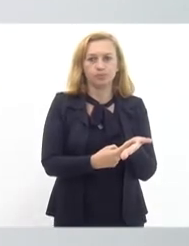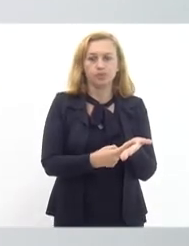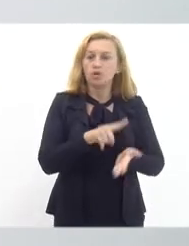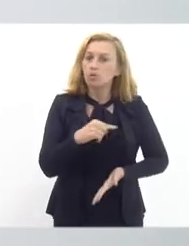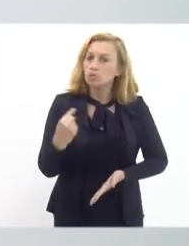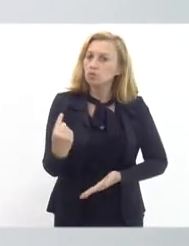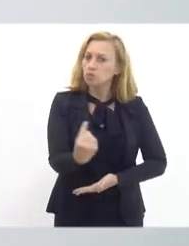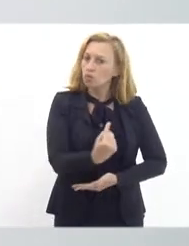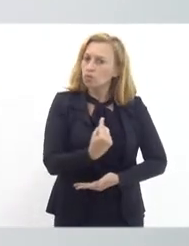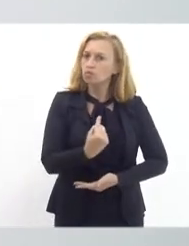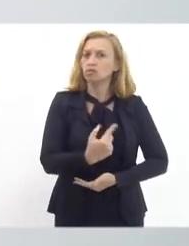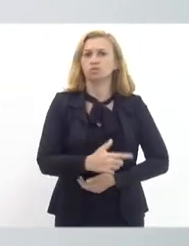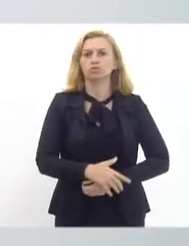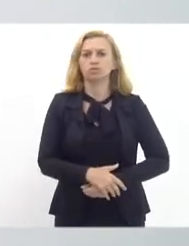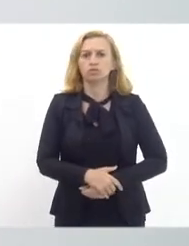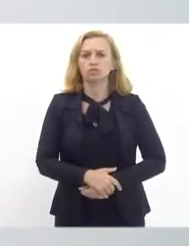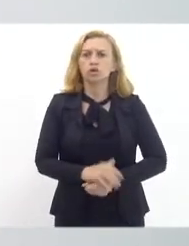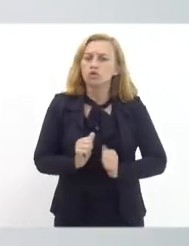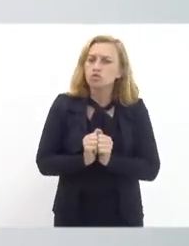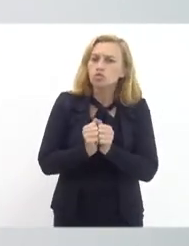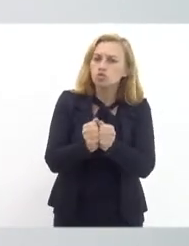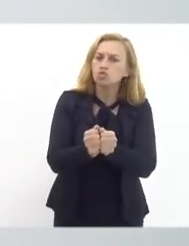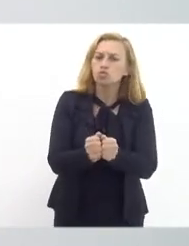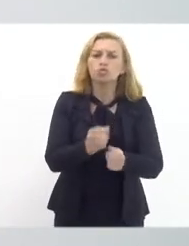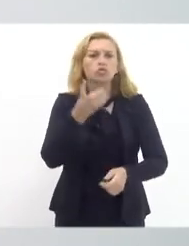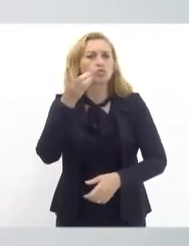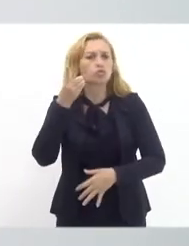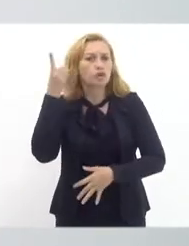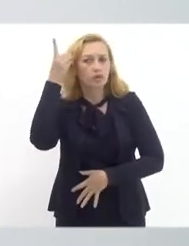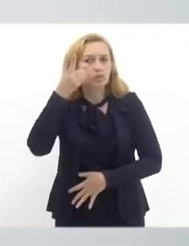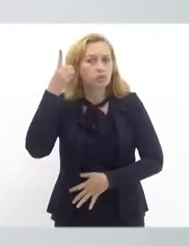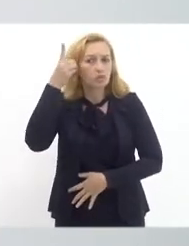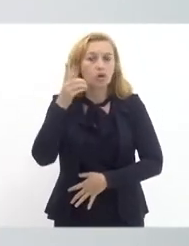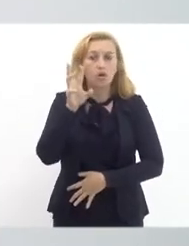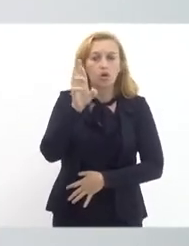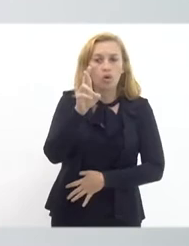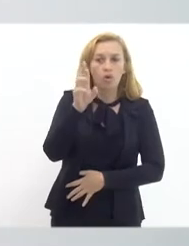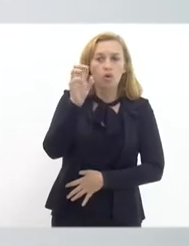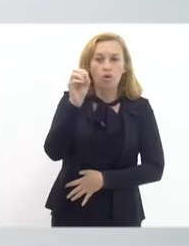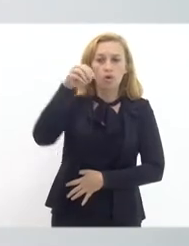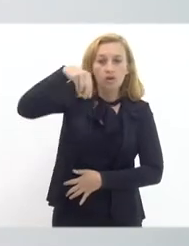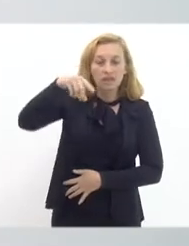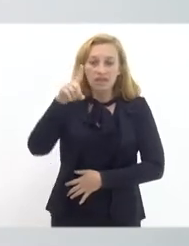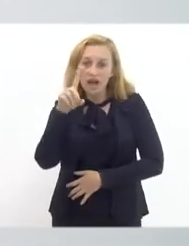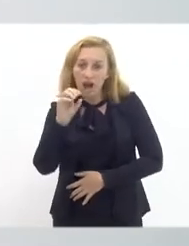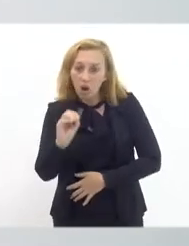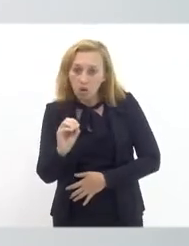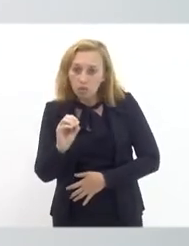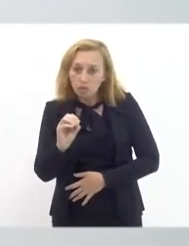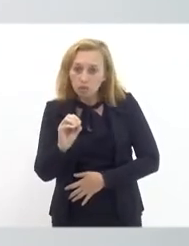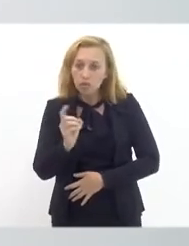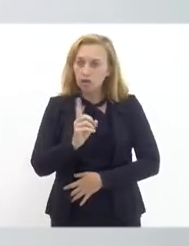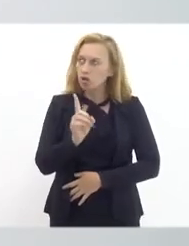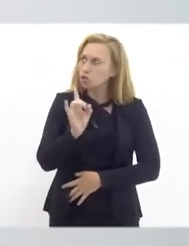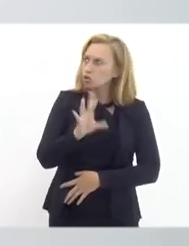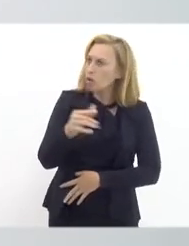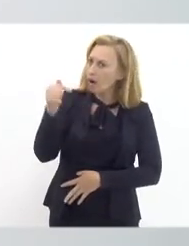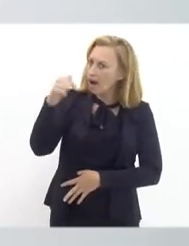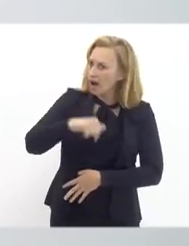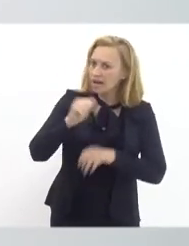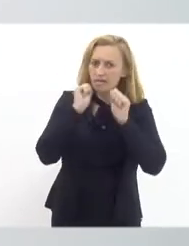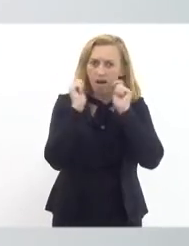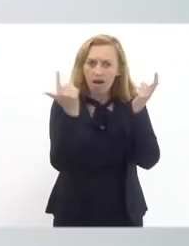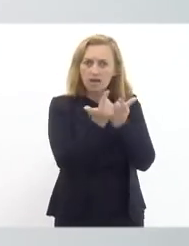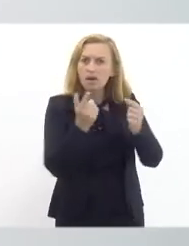nosso de, junto com o deputado Ronaldo, não só aqui na